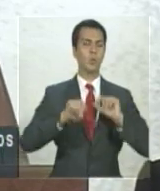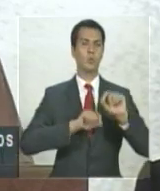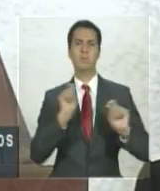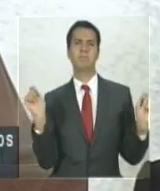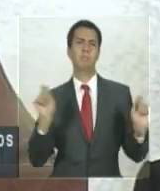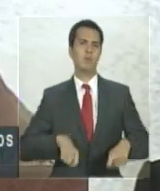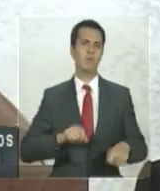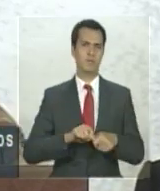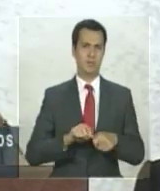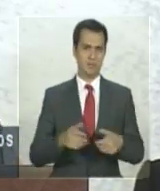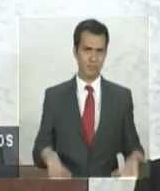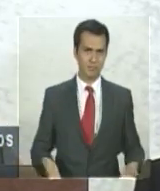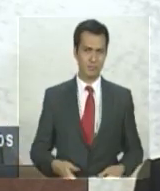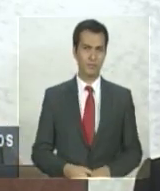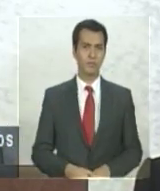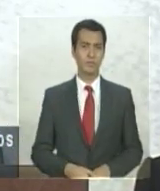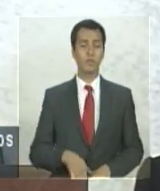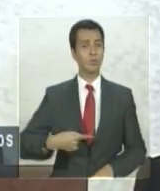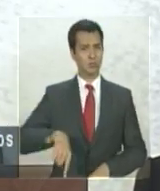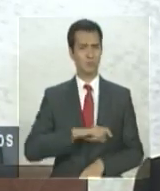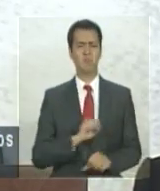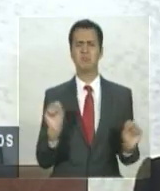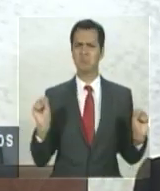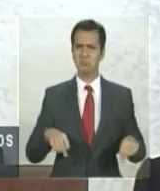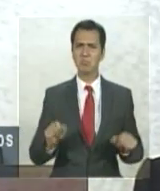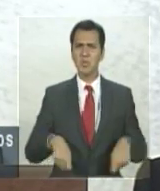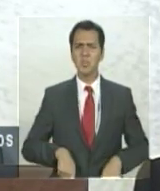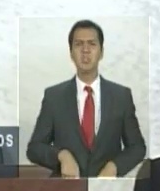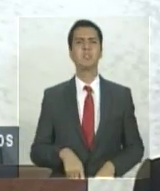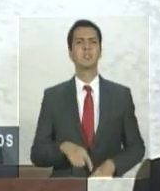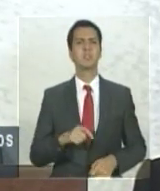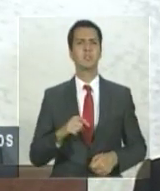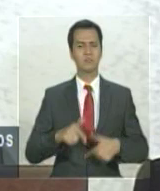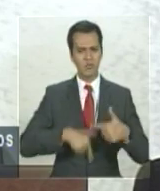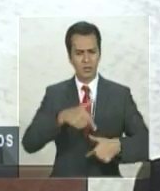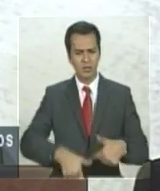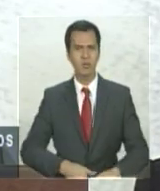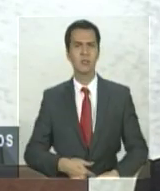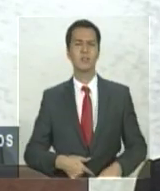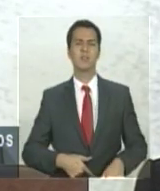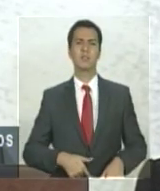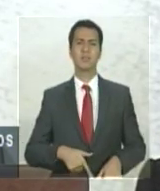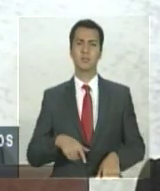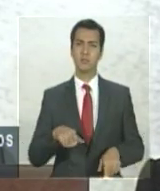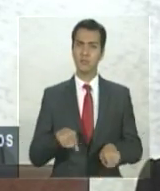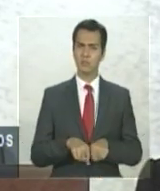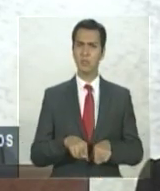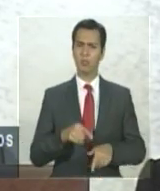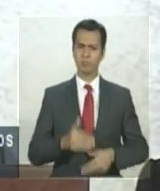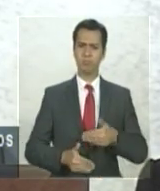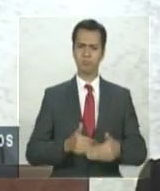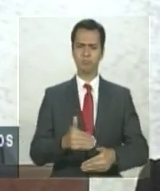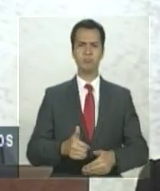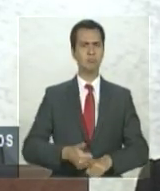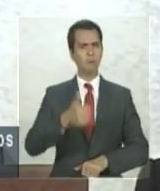possível fazer. E vai mostrar que nós somos capazes de fazer e de cada vez fazer melhor.